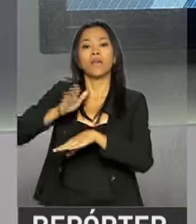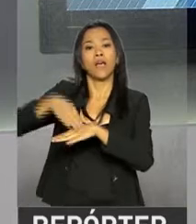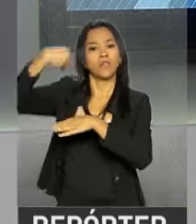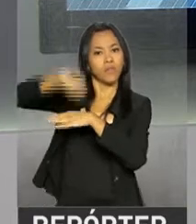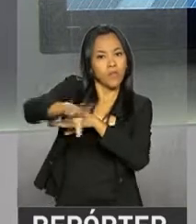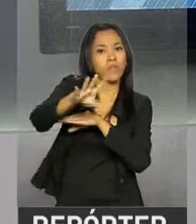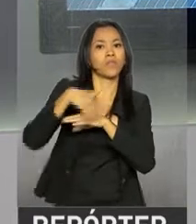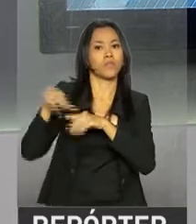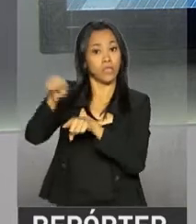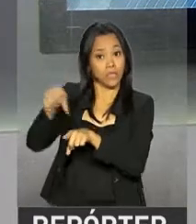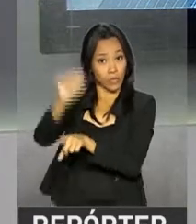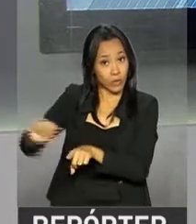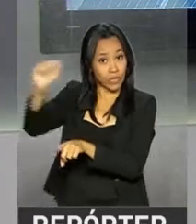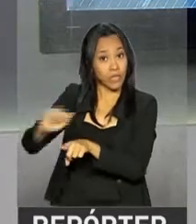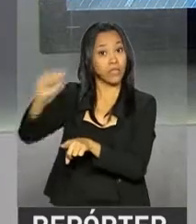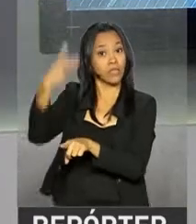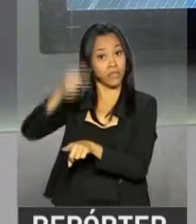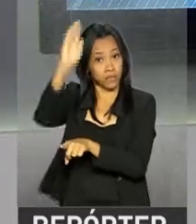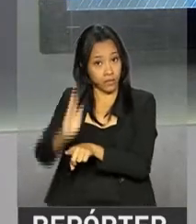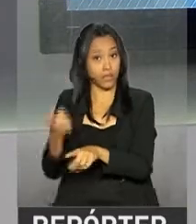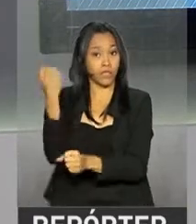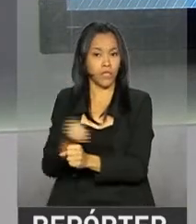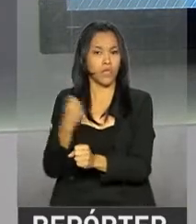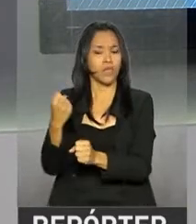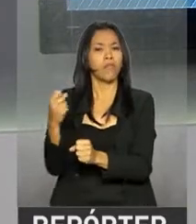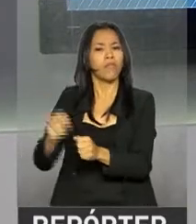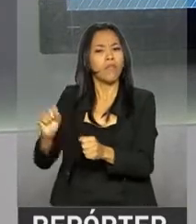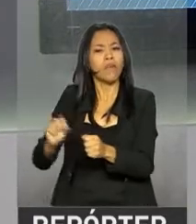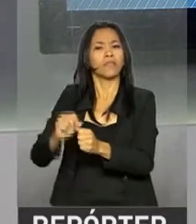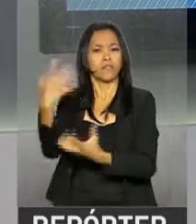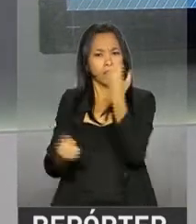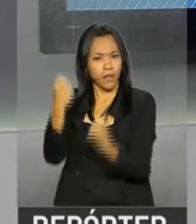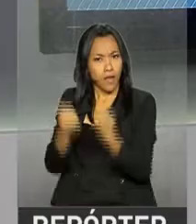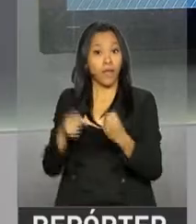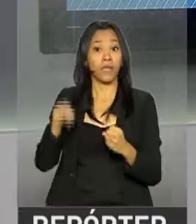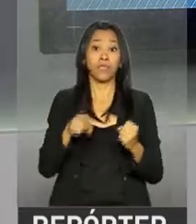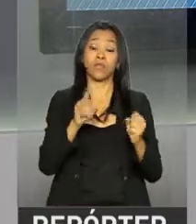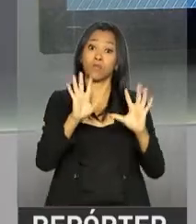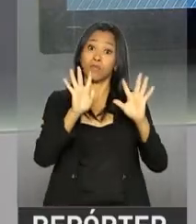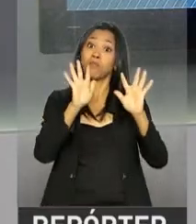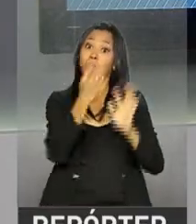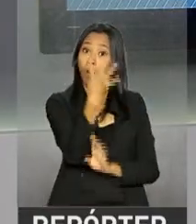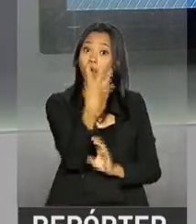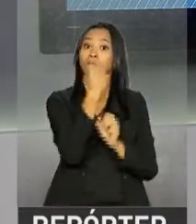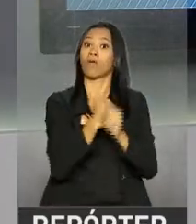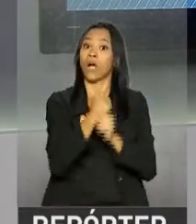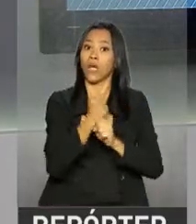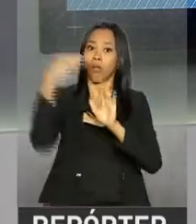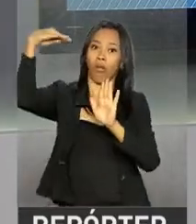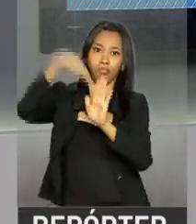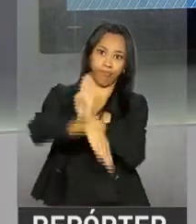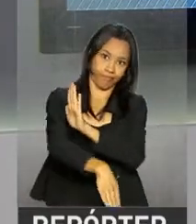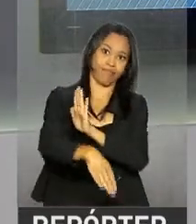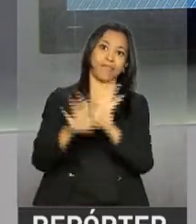pela associação nacional dos fabricantes de veículos automotores este resultado encerra quatro anos seguidos de queda na produção